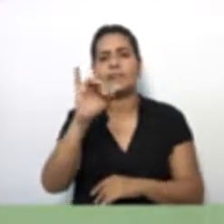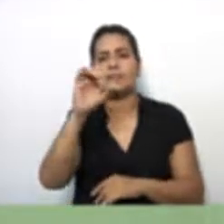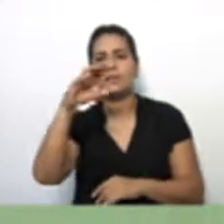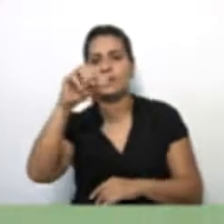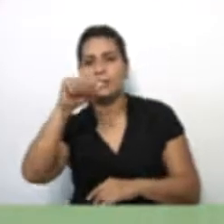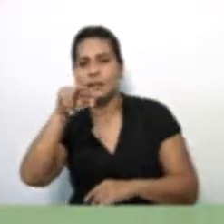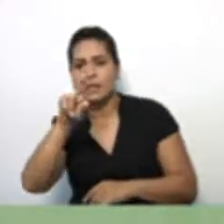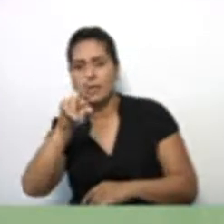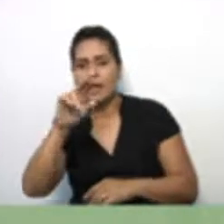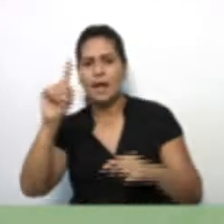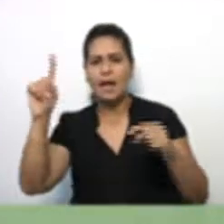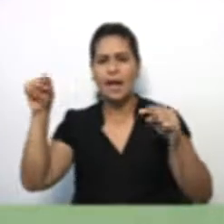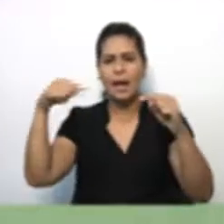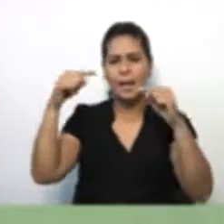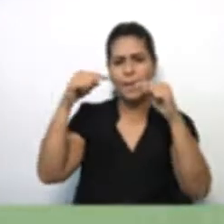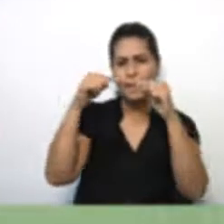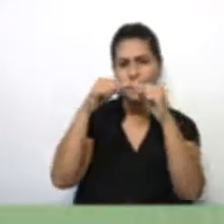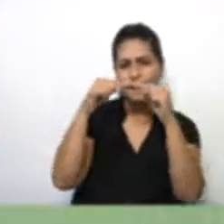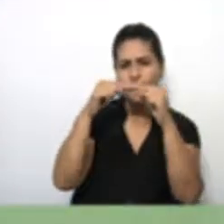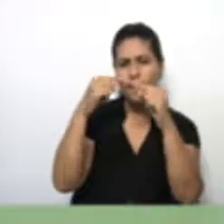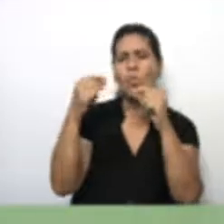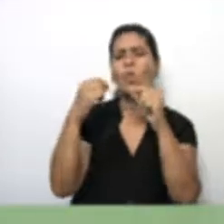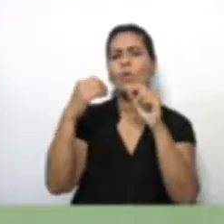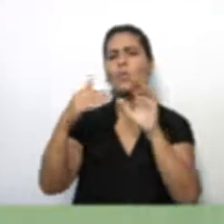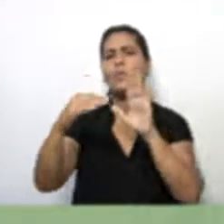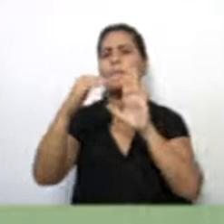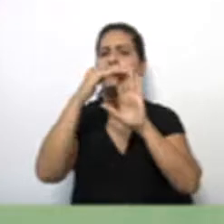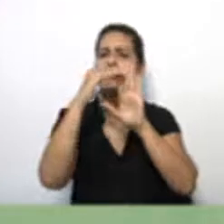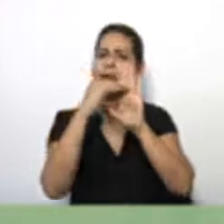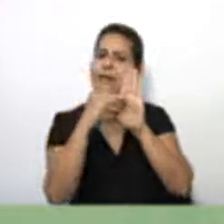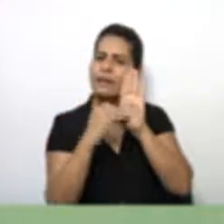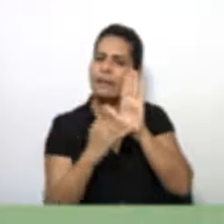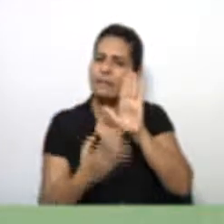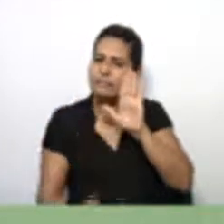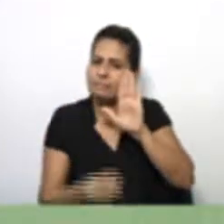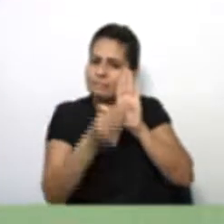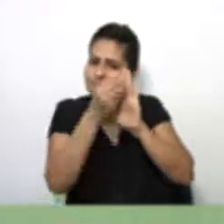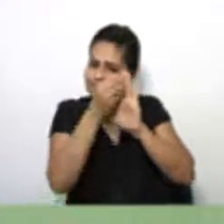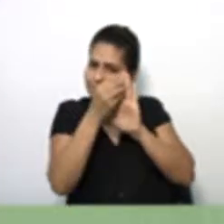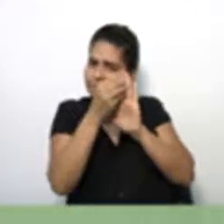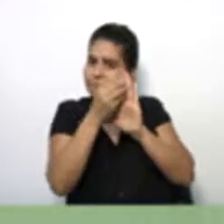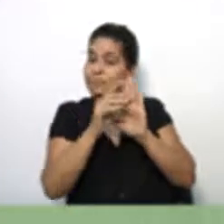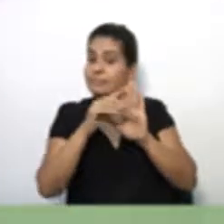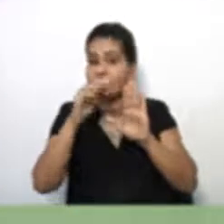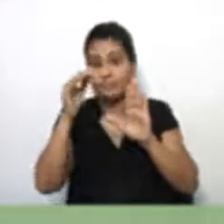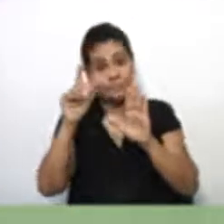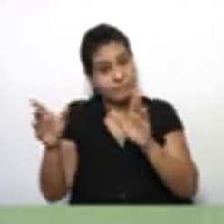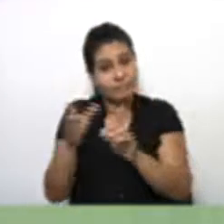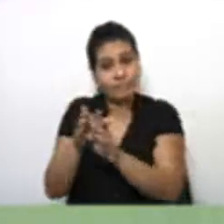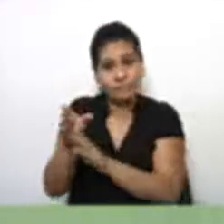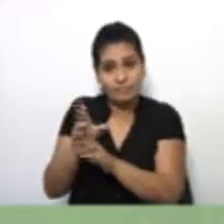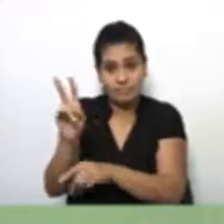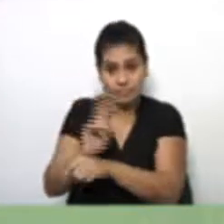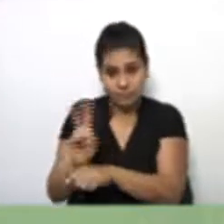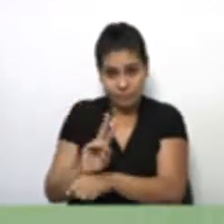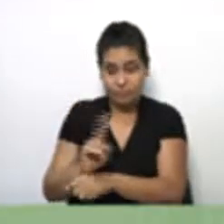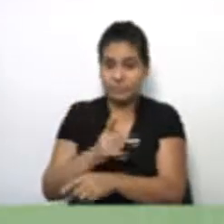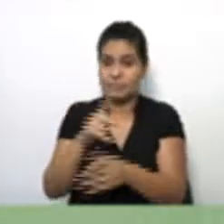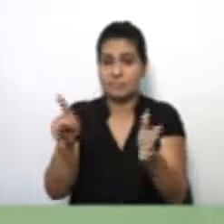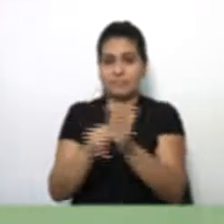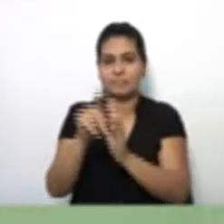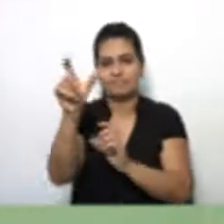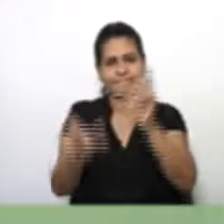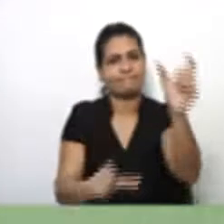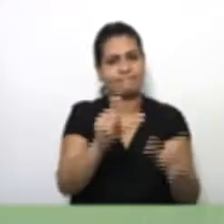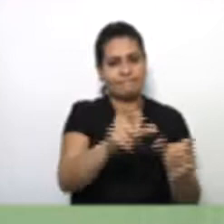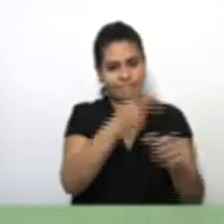alcançar os objetivos. Mas você deve lembrar o seguinte, que o objetivo maior dela aqui, ó, orientado para atender as necessidades e